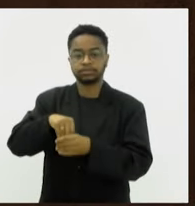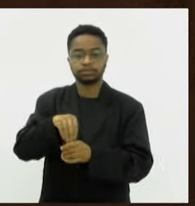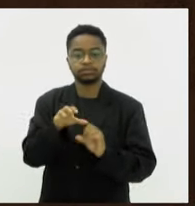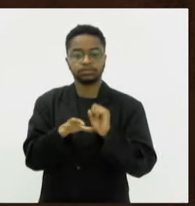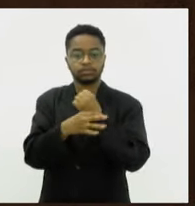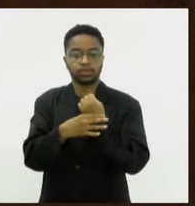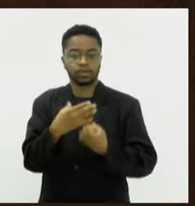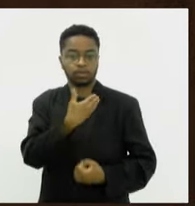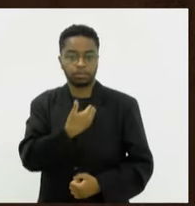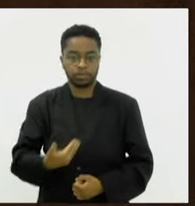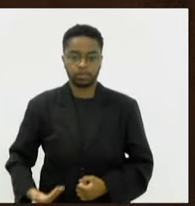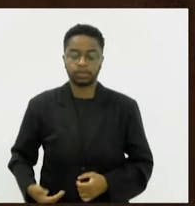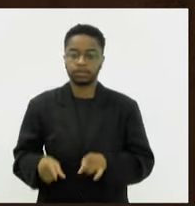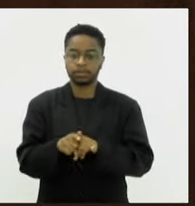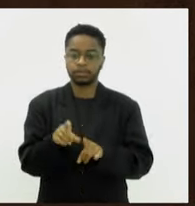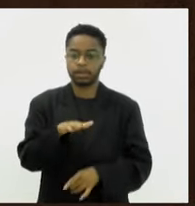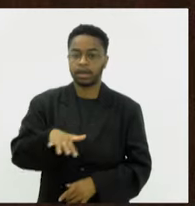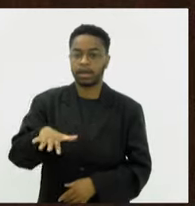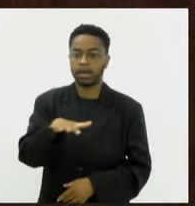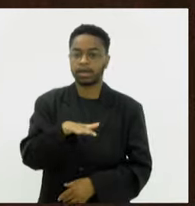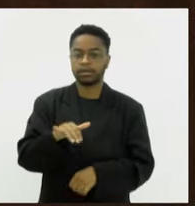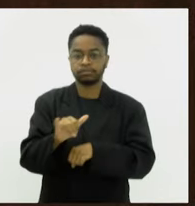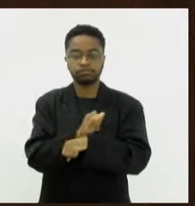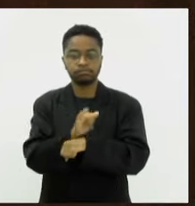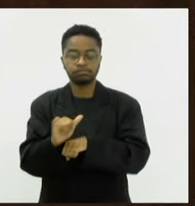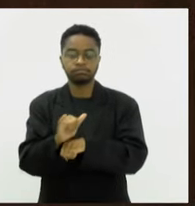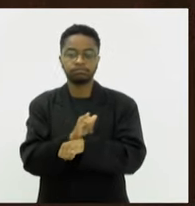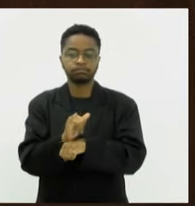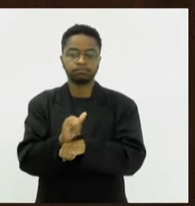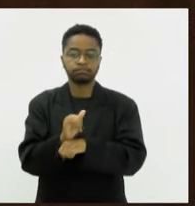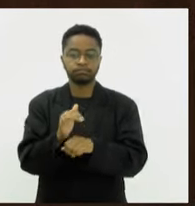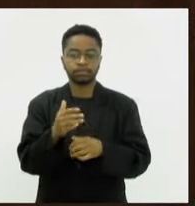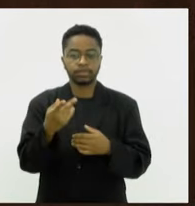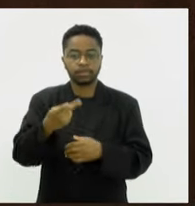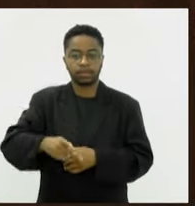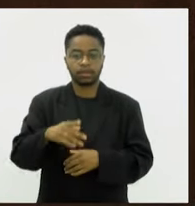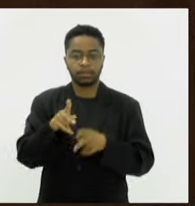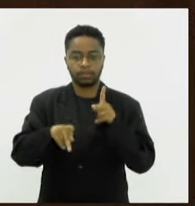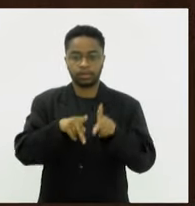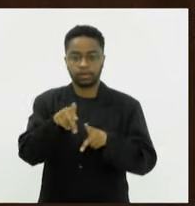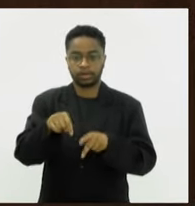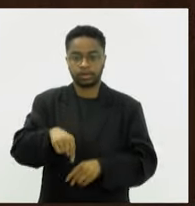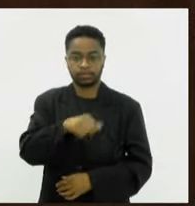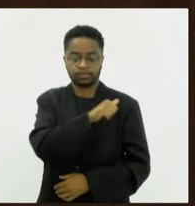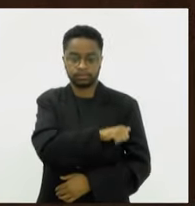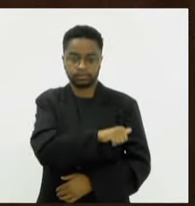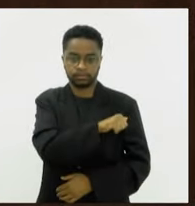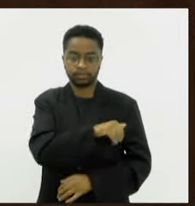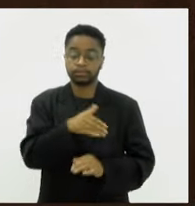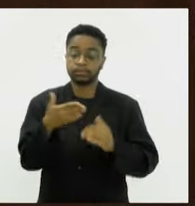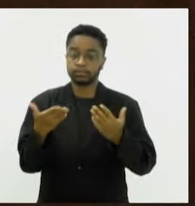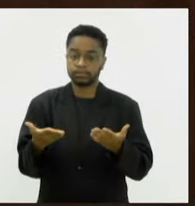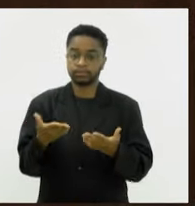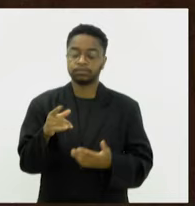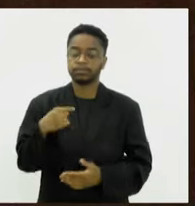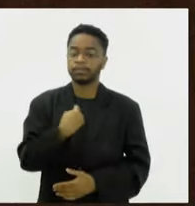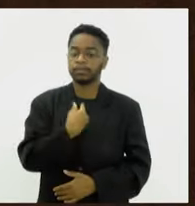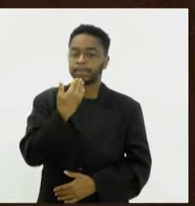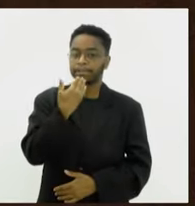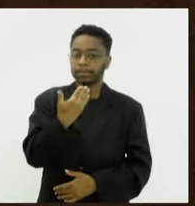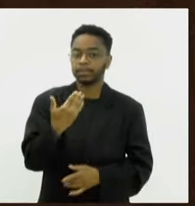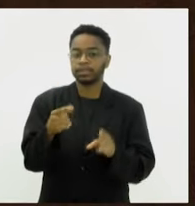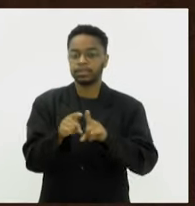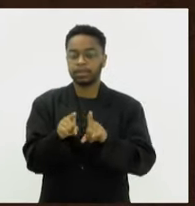dentro de uma área tão estratégica para toda a população do Rio de Janeiro. Então, aqui a gente também pede